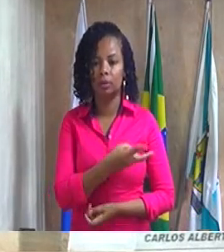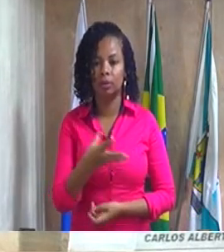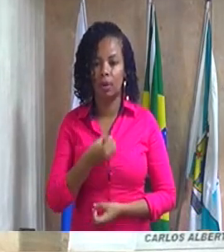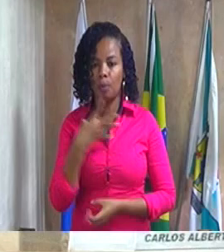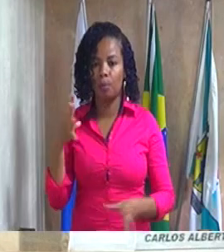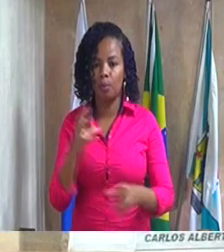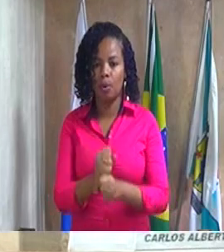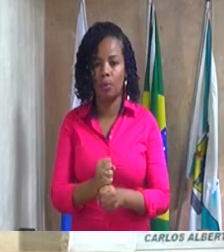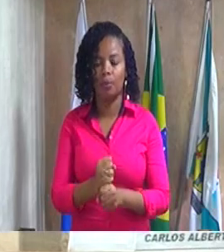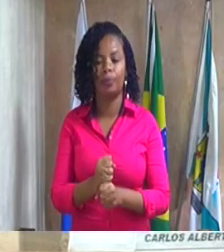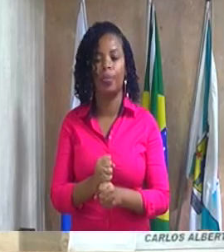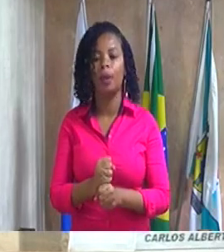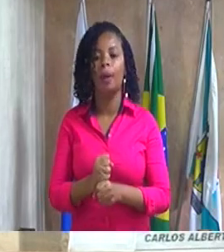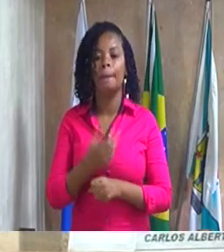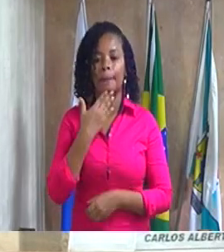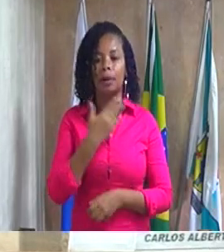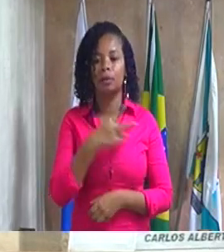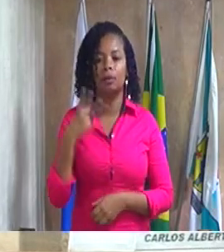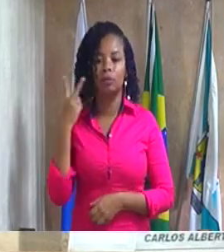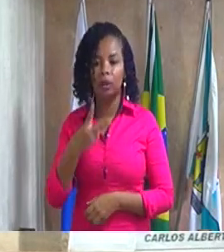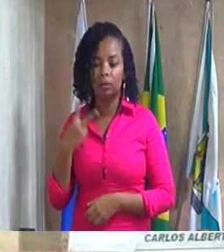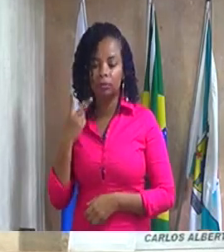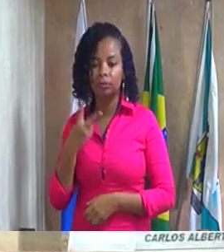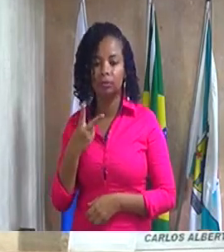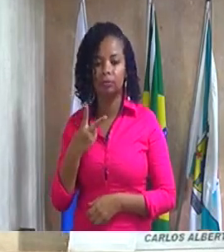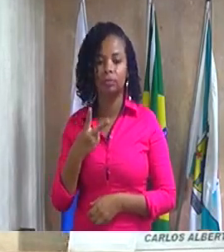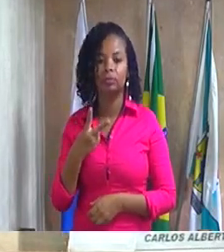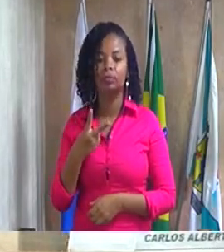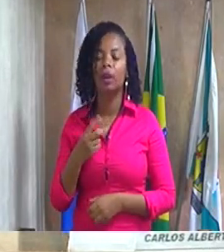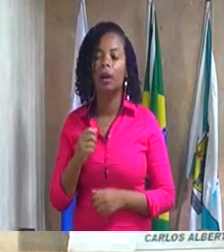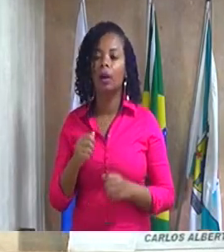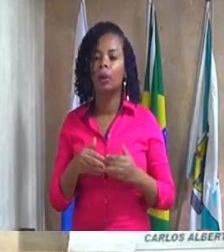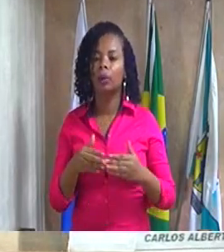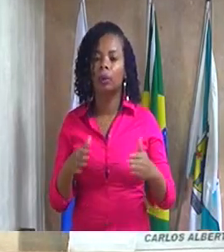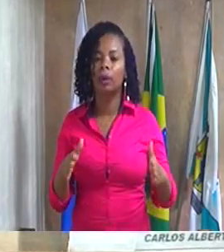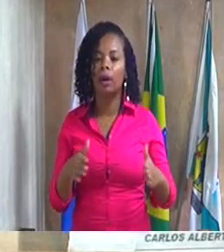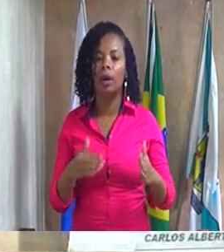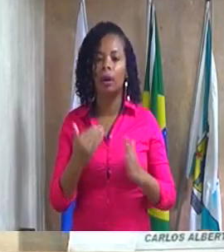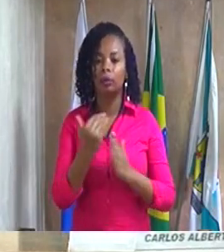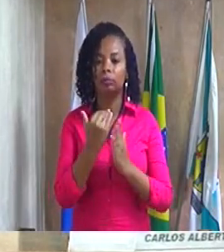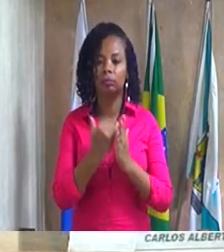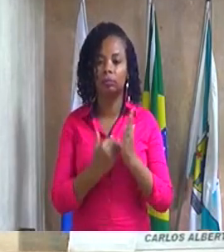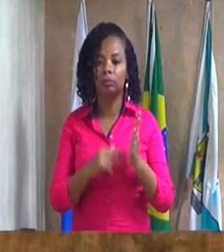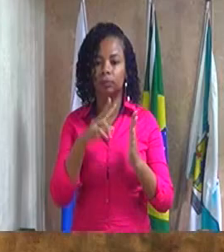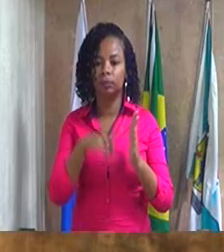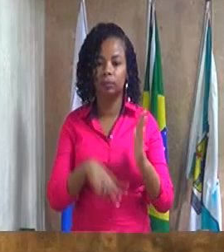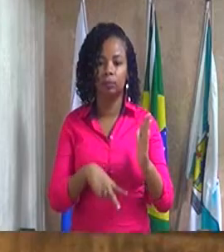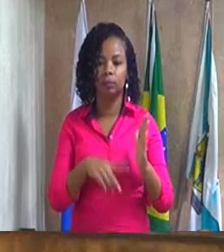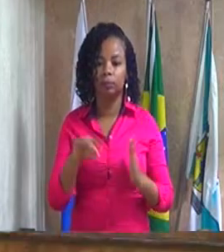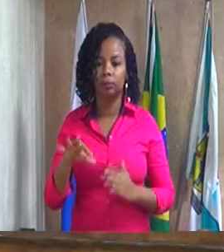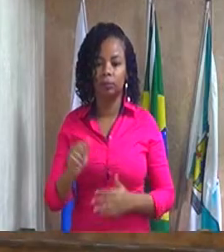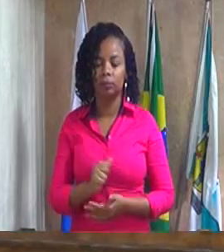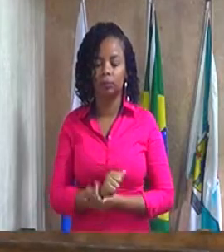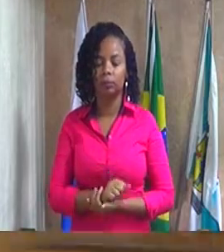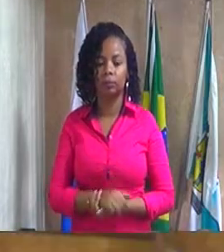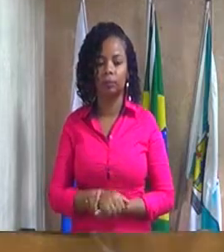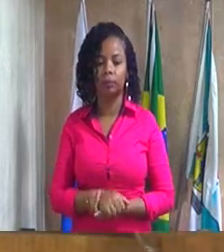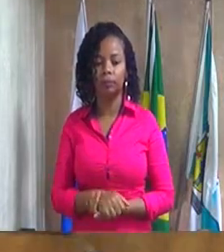legal, peço à vereadora que inicie a ordem do dia, por favor. A